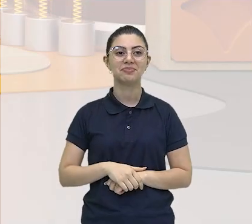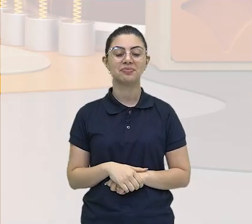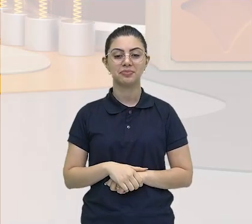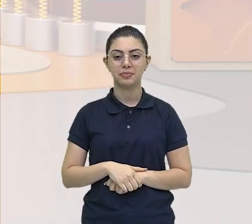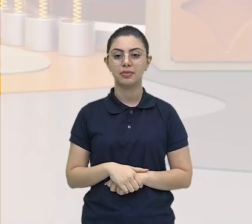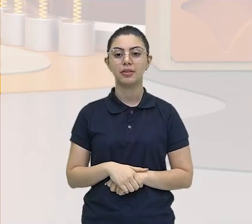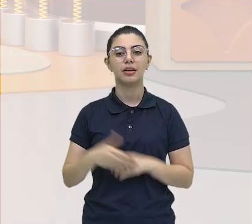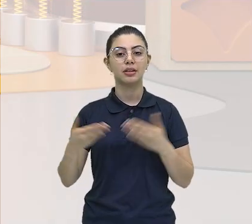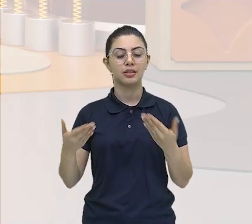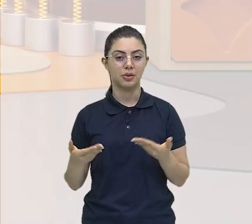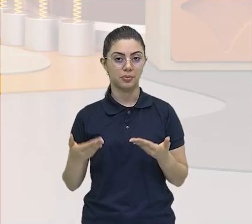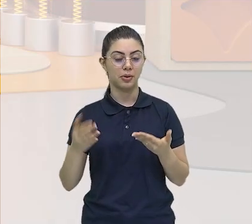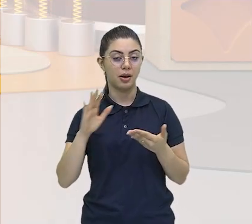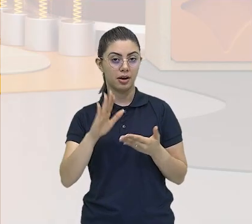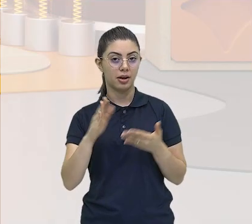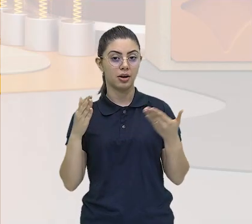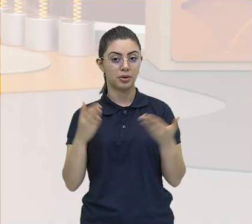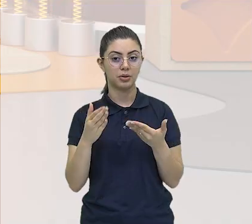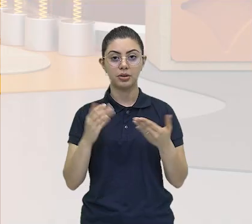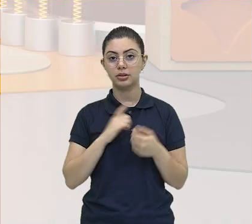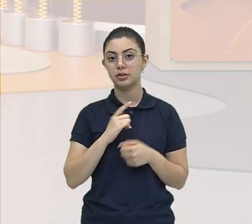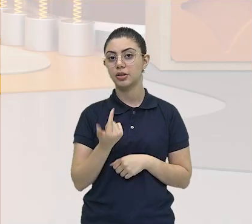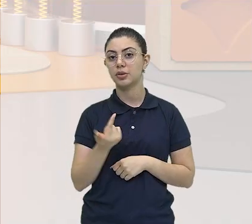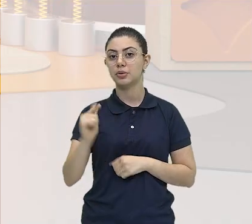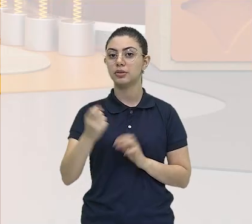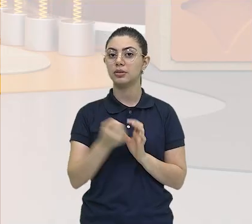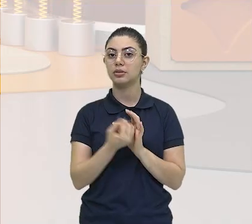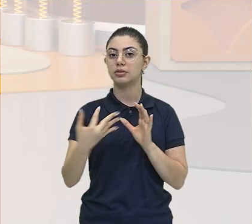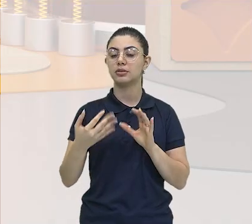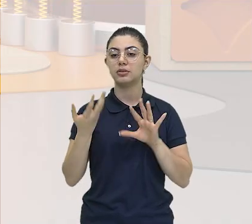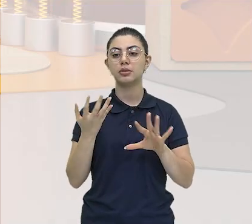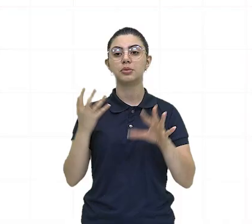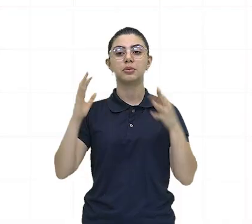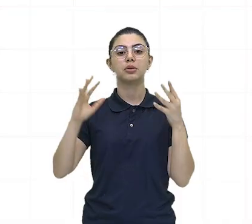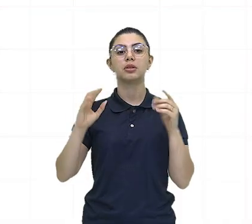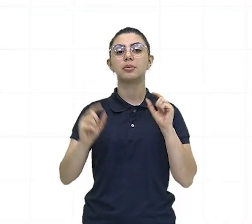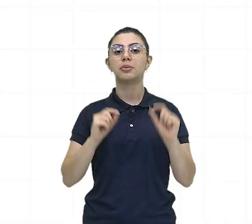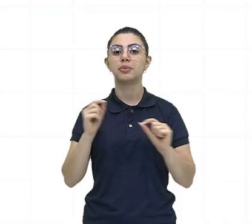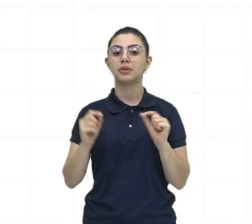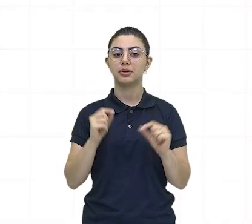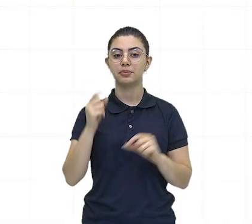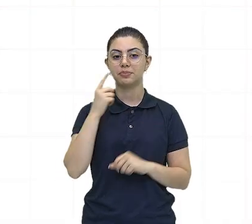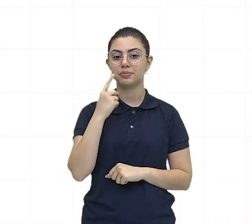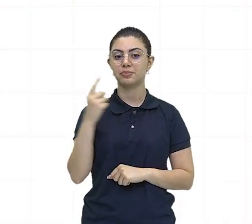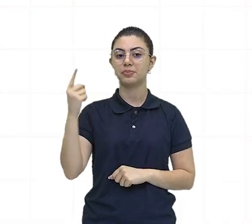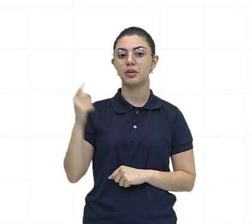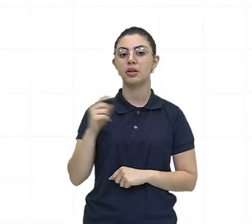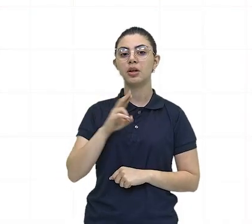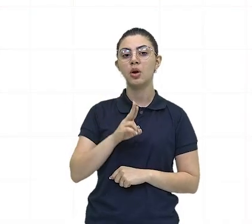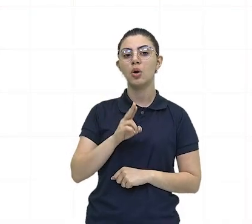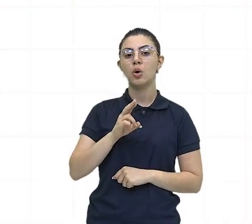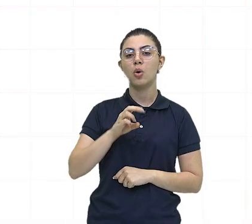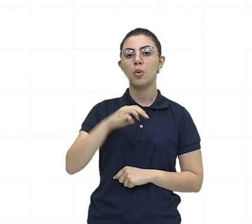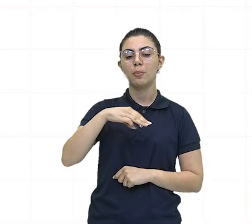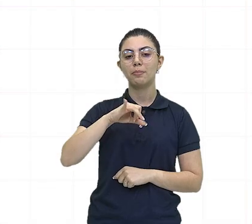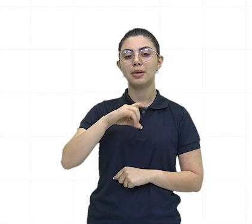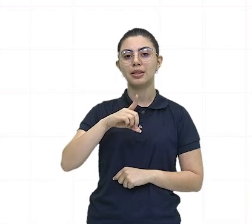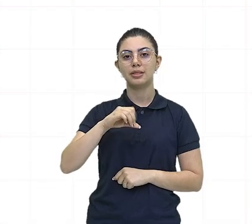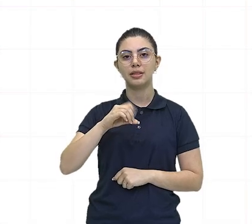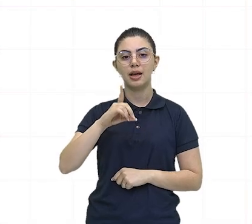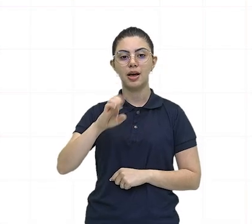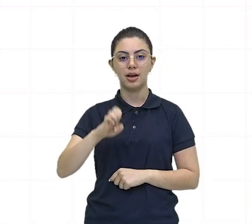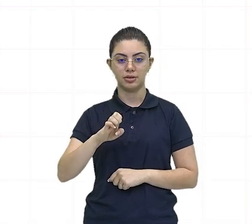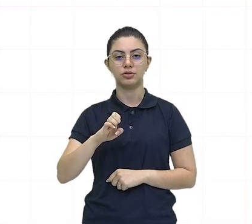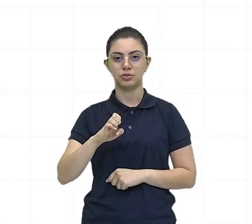continuar nossa aula falando agora de um próximo elemento climático, que é a umidade atmosférica. Olha só, a umidade atmosférica ela